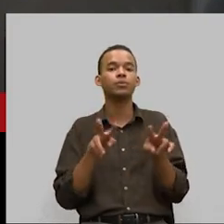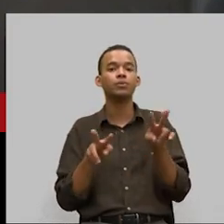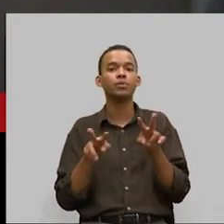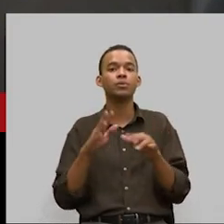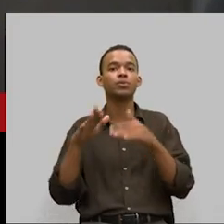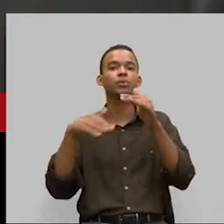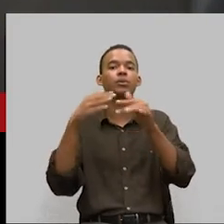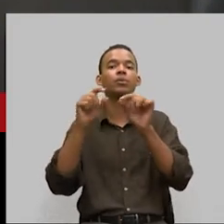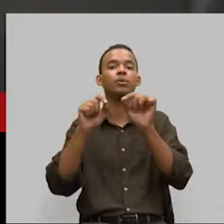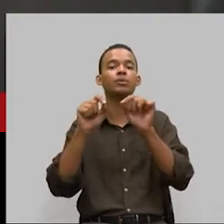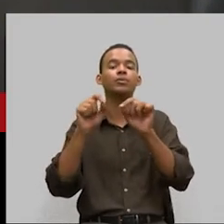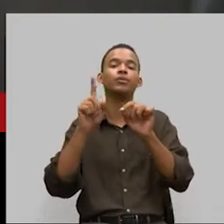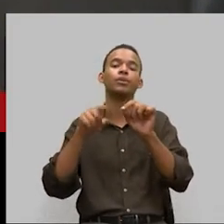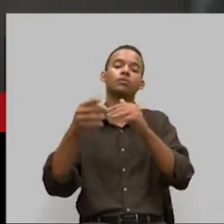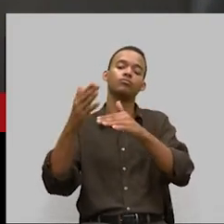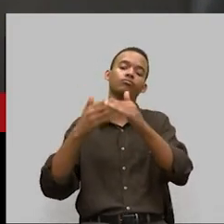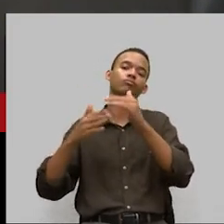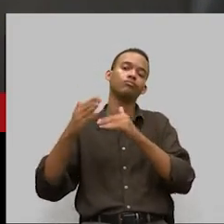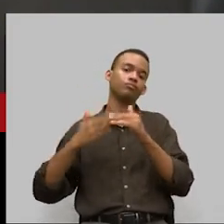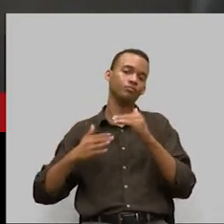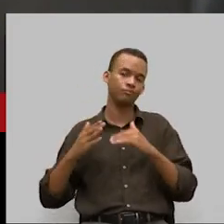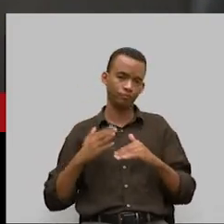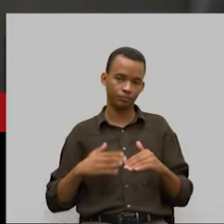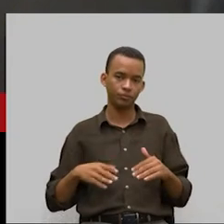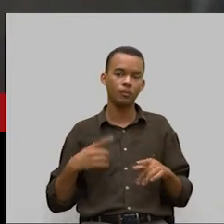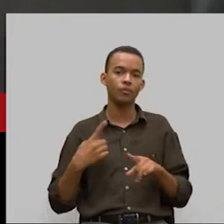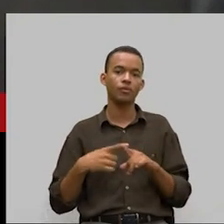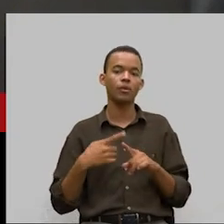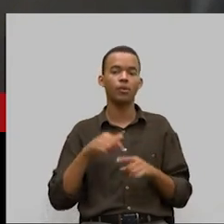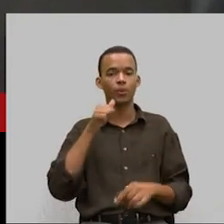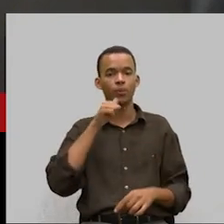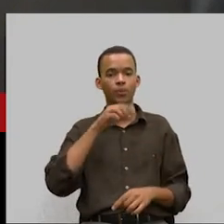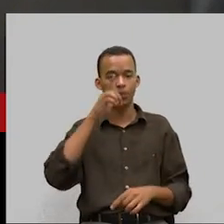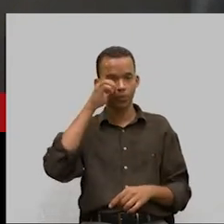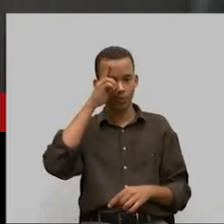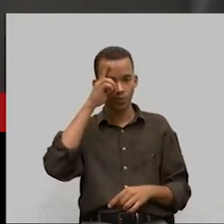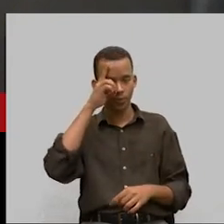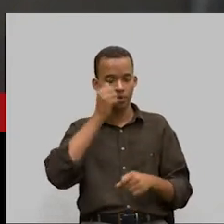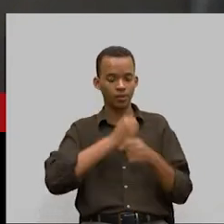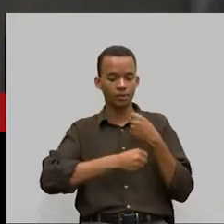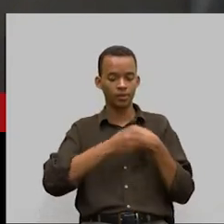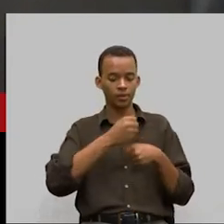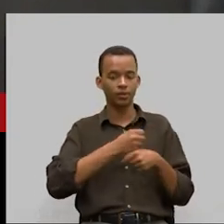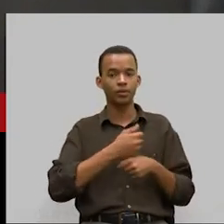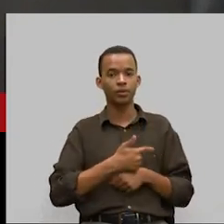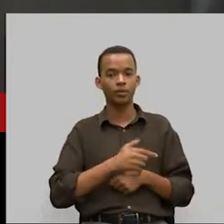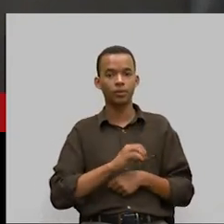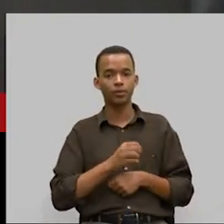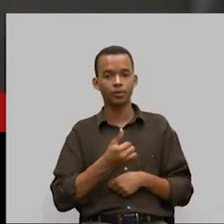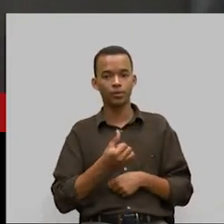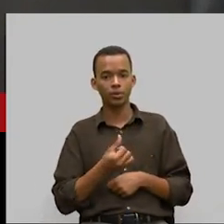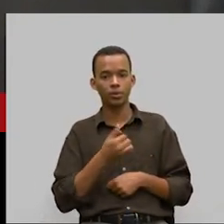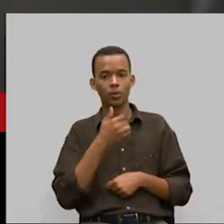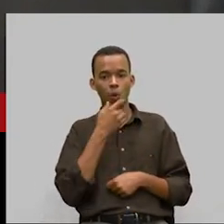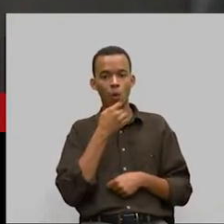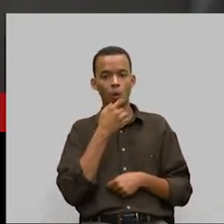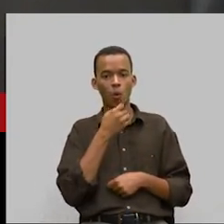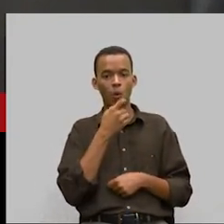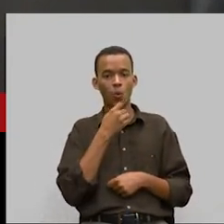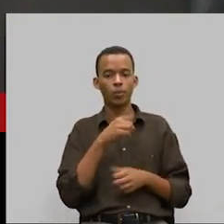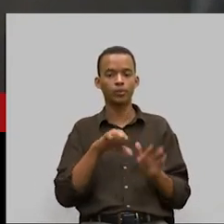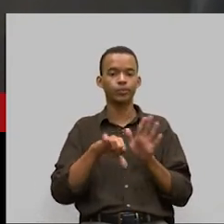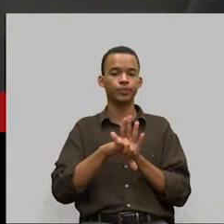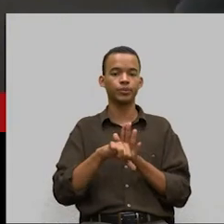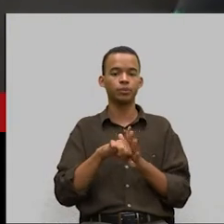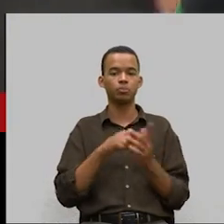de mais de 4 anos porque a Dilma saiu com um golpe em 2016 né então só retrocedemos